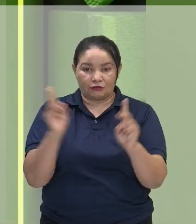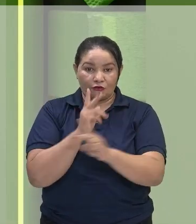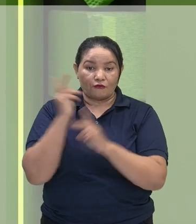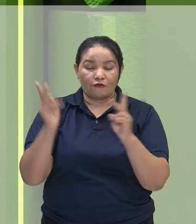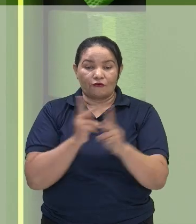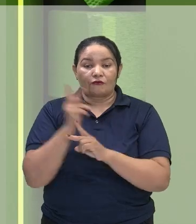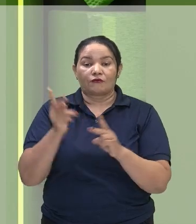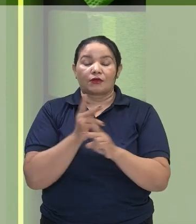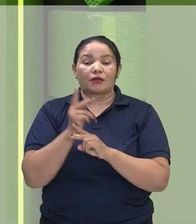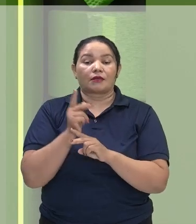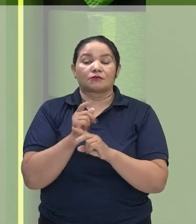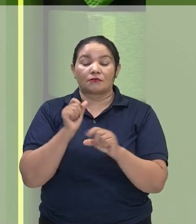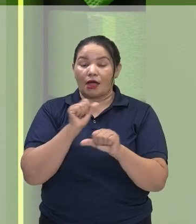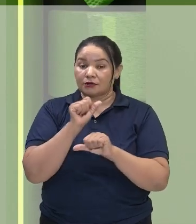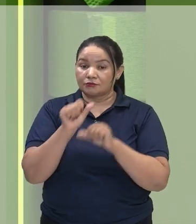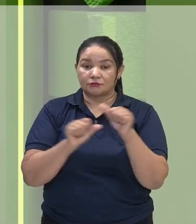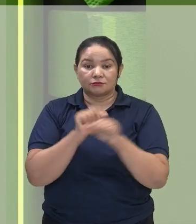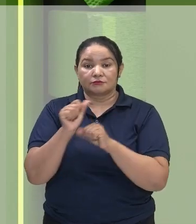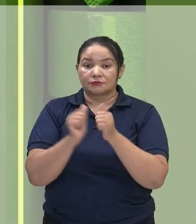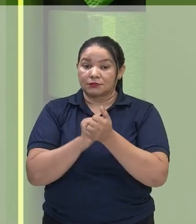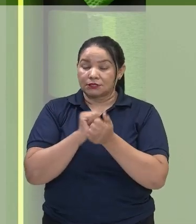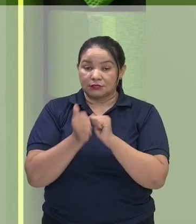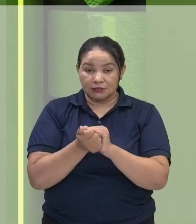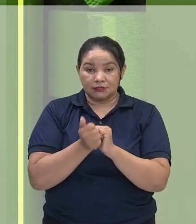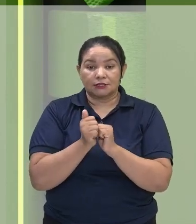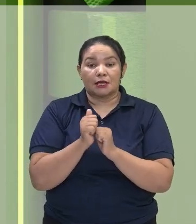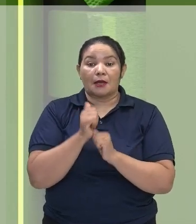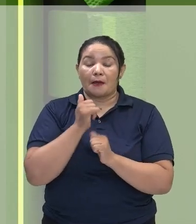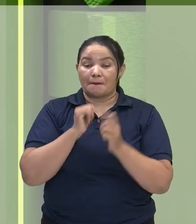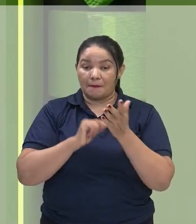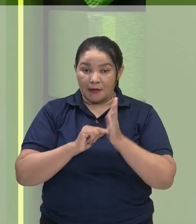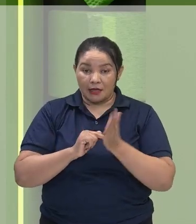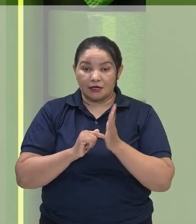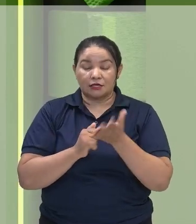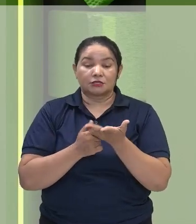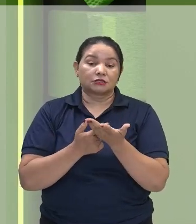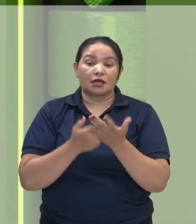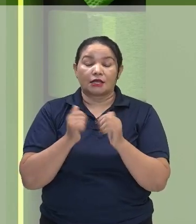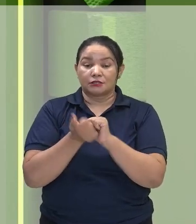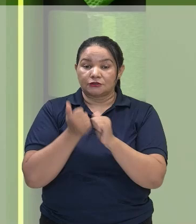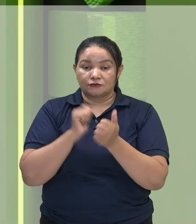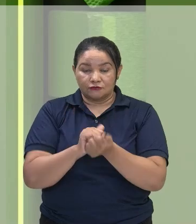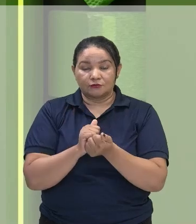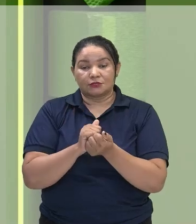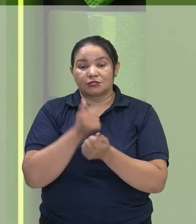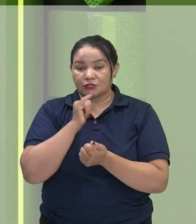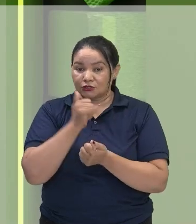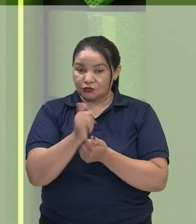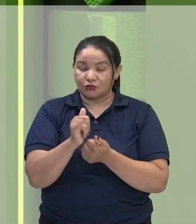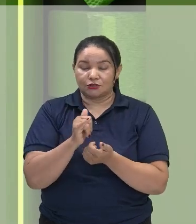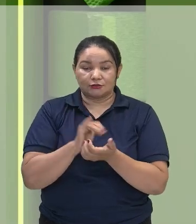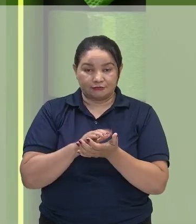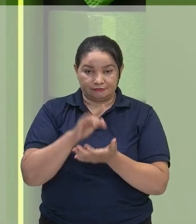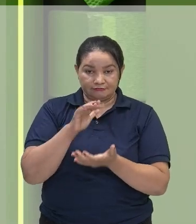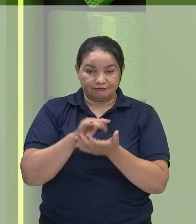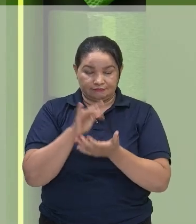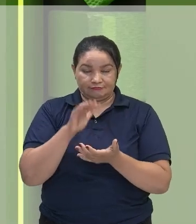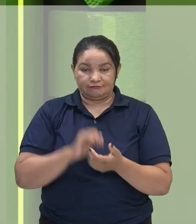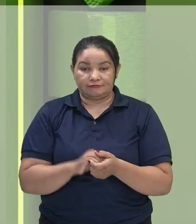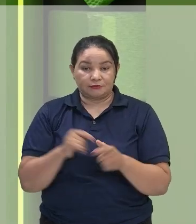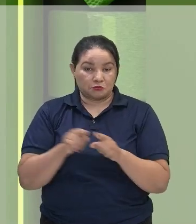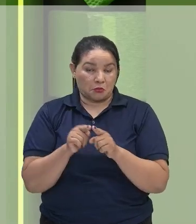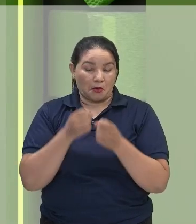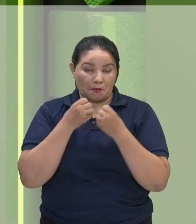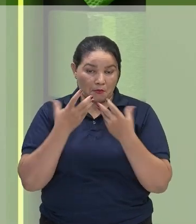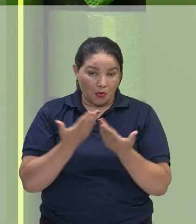energia mecânica, que depois vai ser transformada em energia elétrica. Então, é uma forma de gerar energia de uma forma eficiente, bem